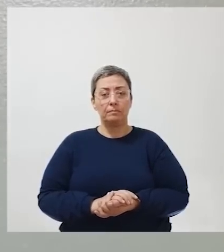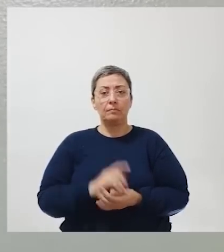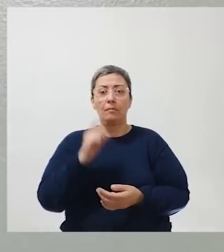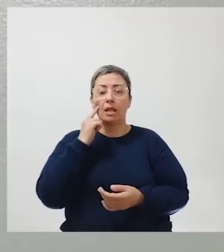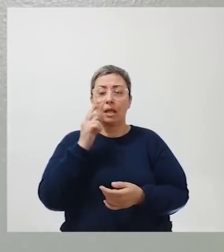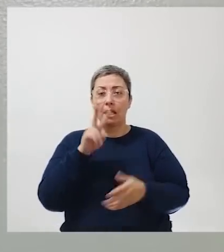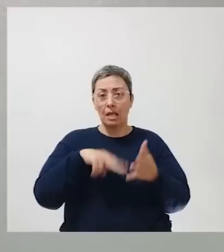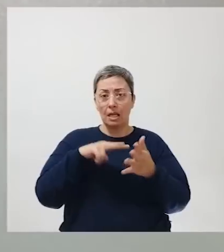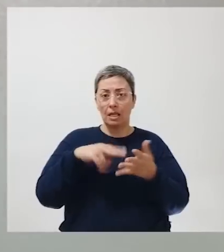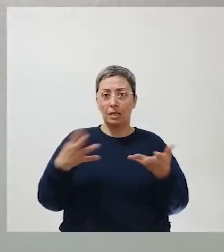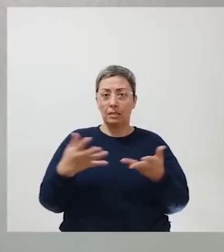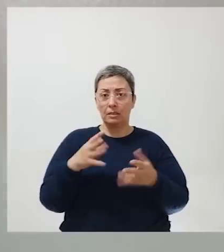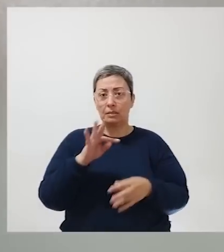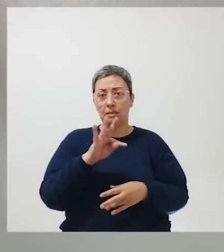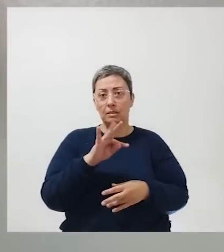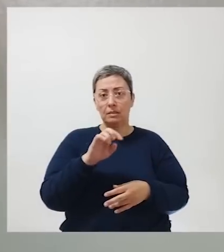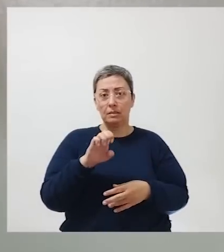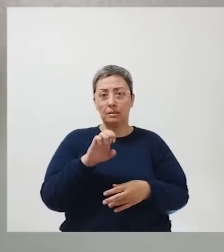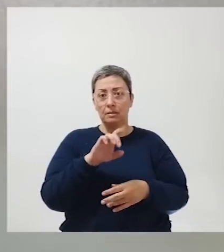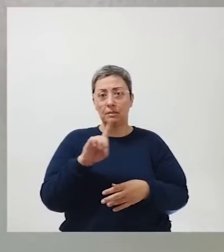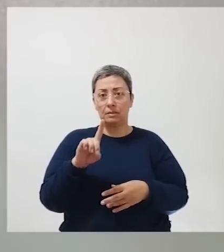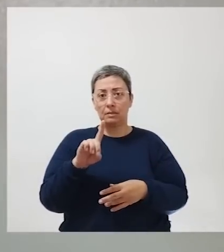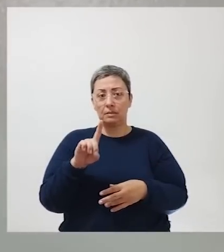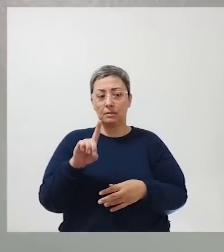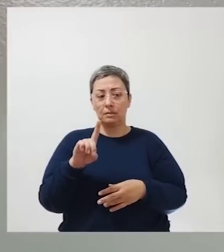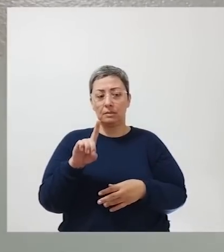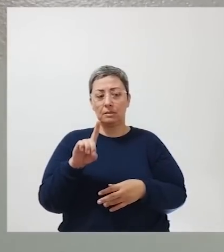Lê pra mim agora.